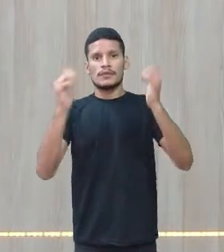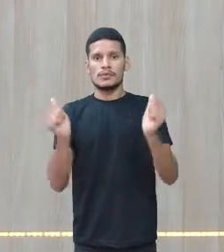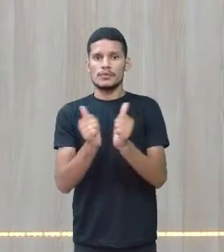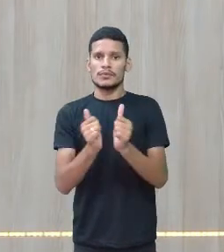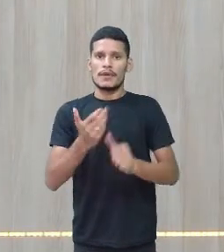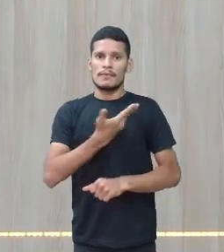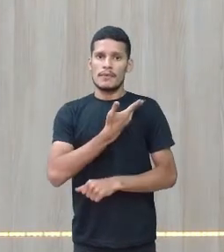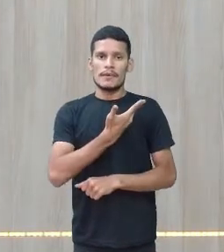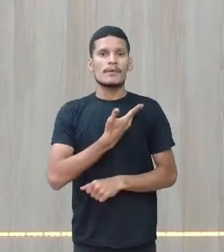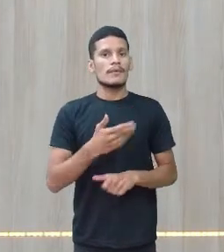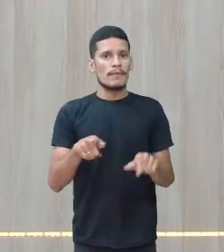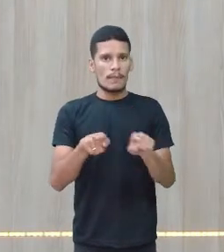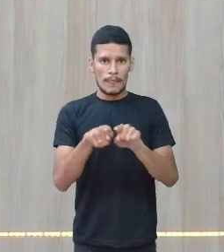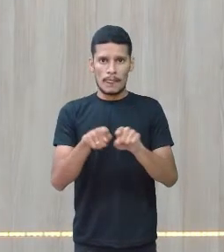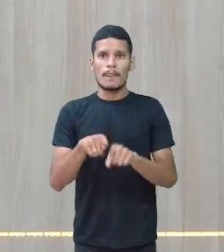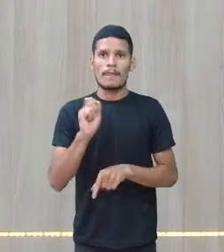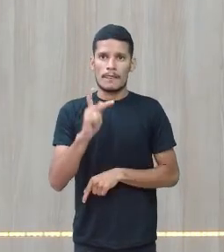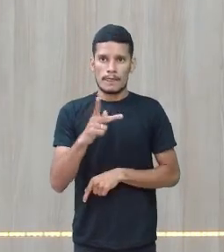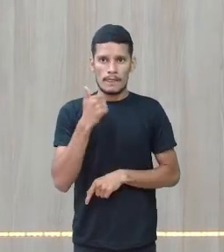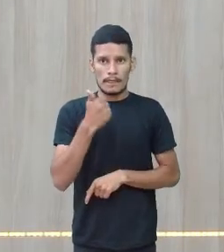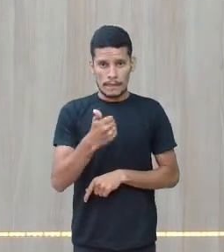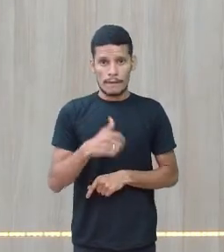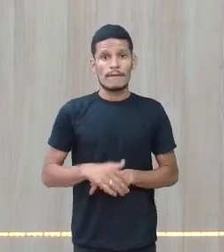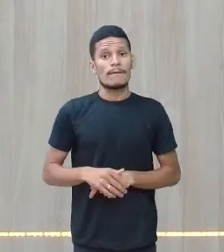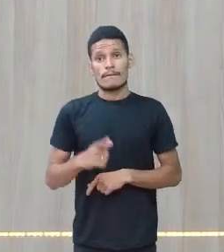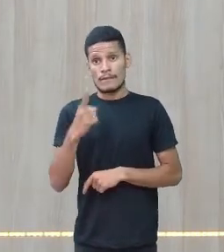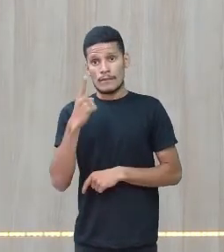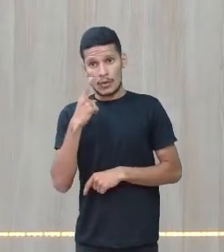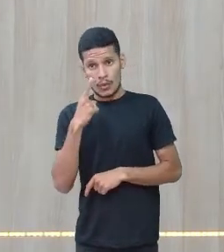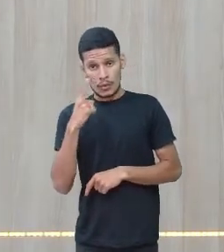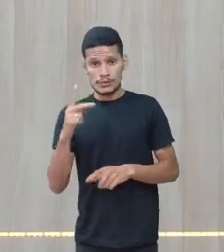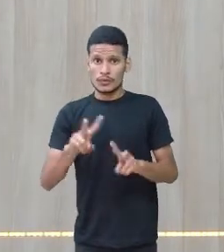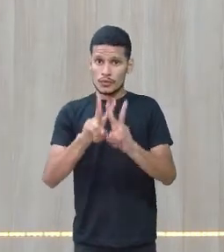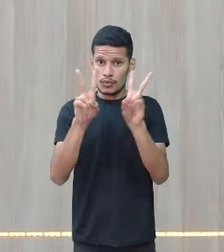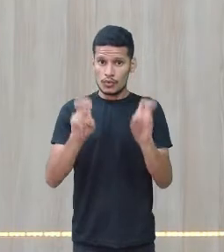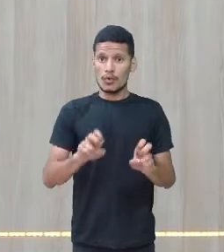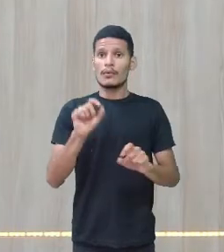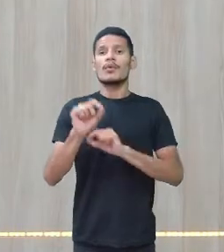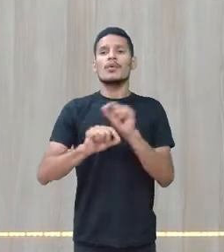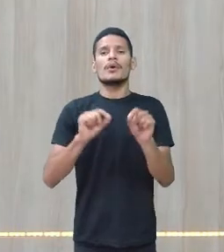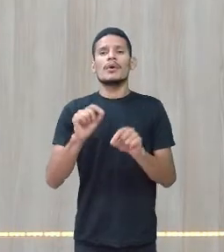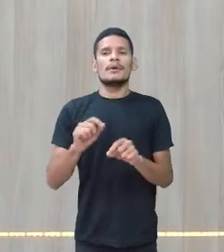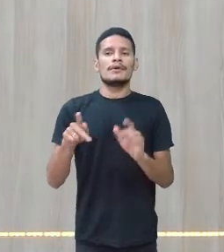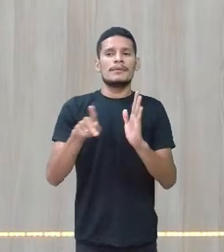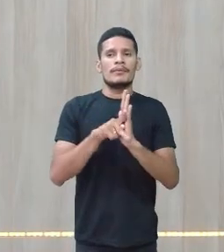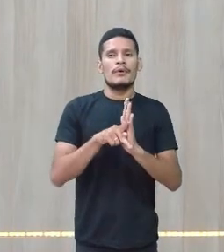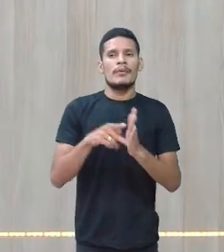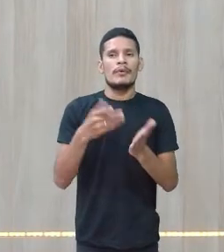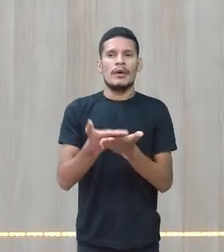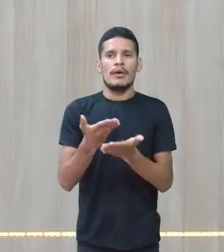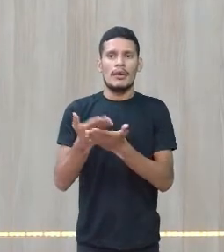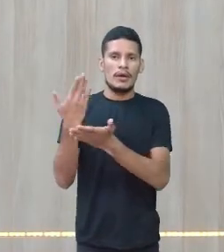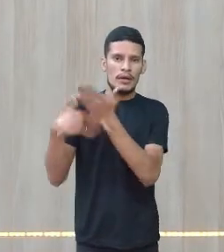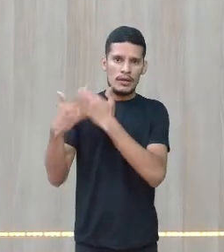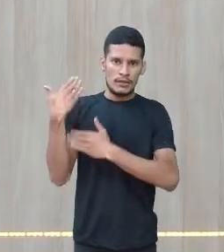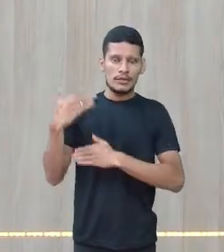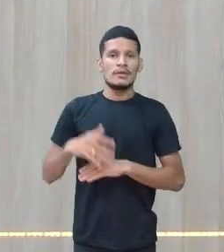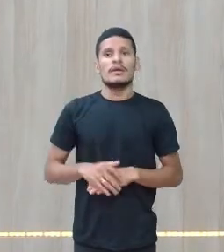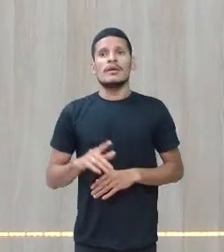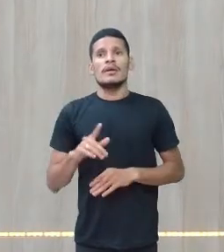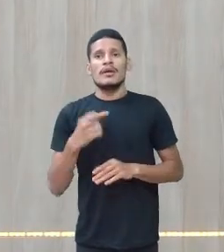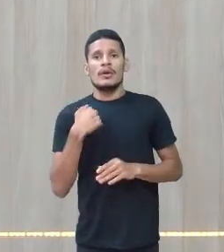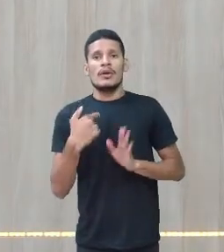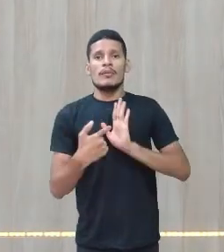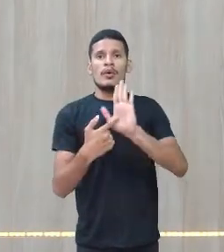amigos, Vejam aí, pessoal. Então, na questão da nossa aula anterior, eu deixei